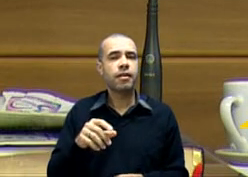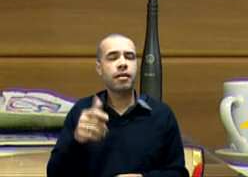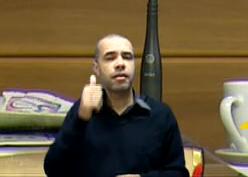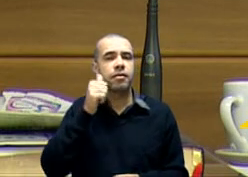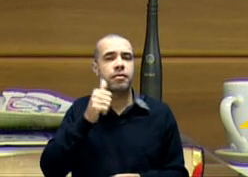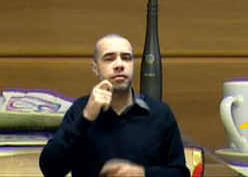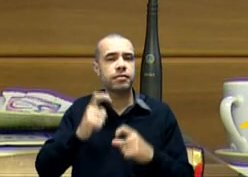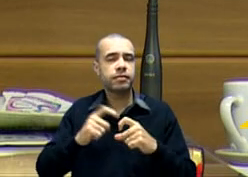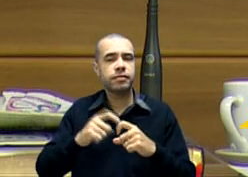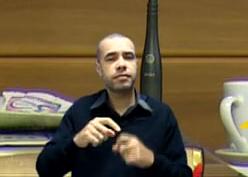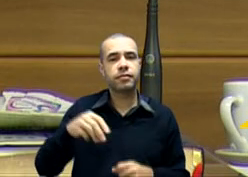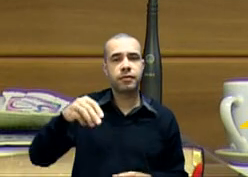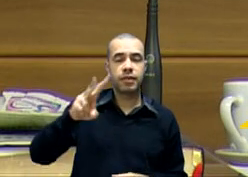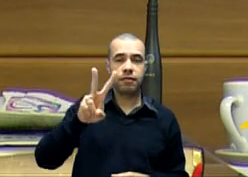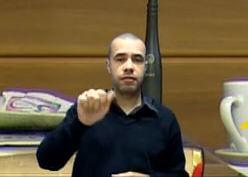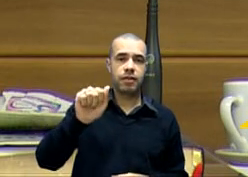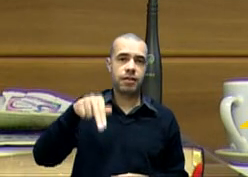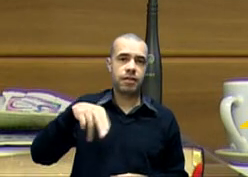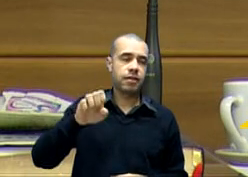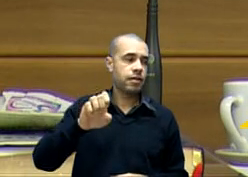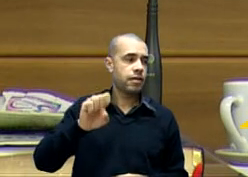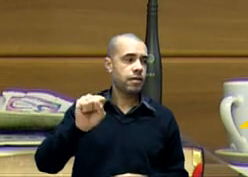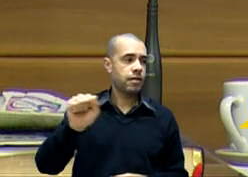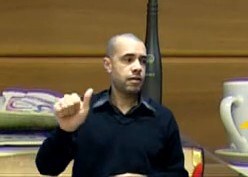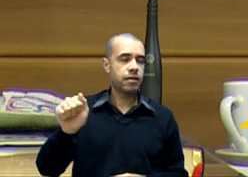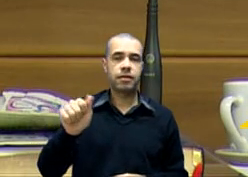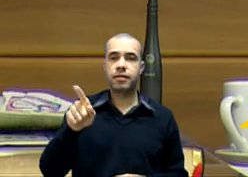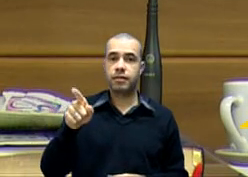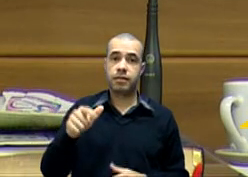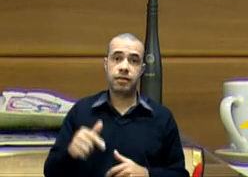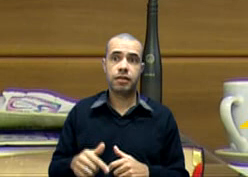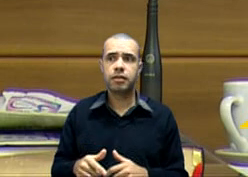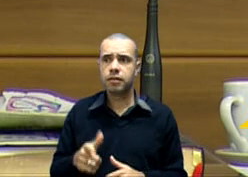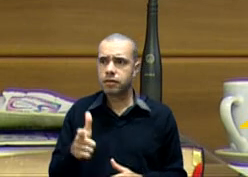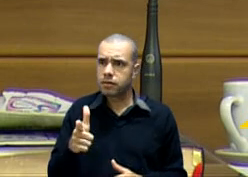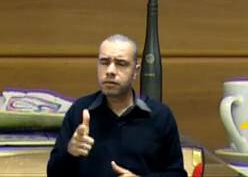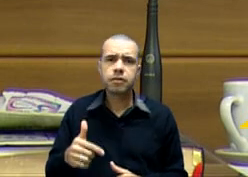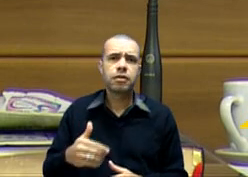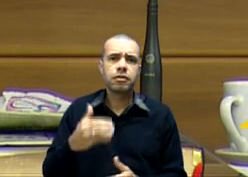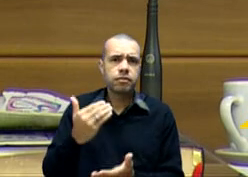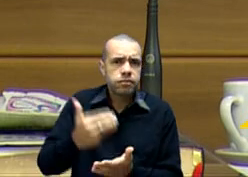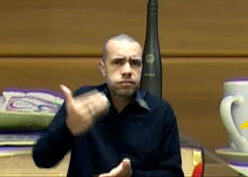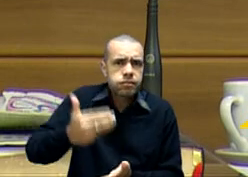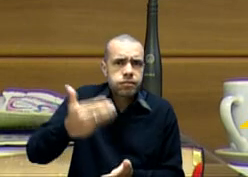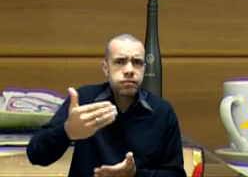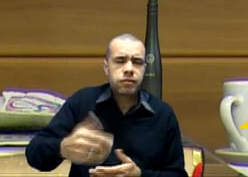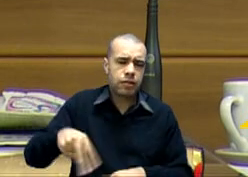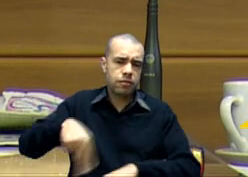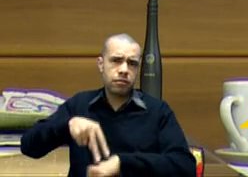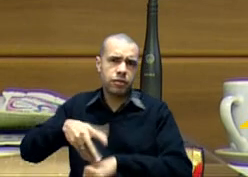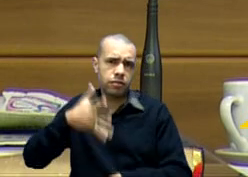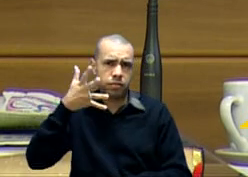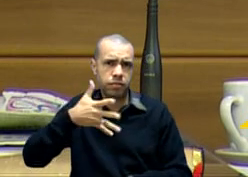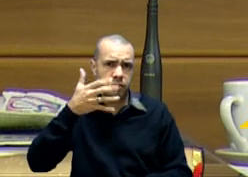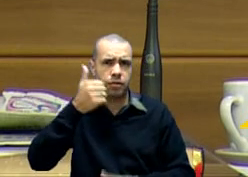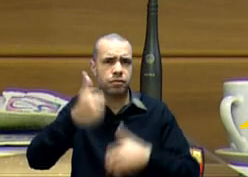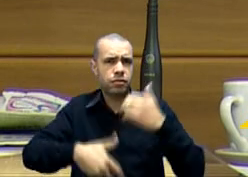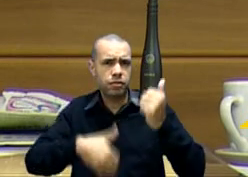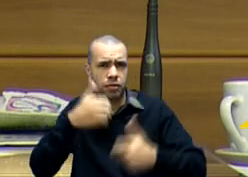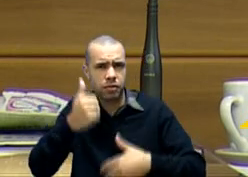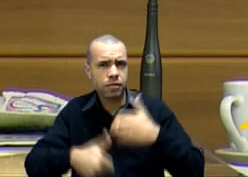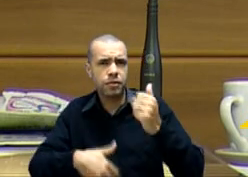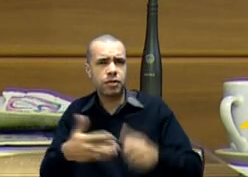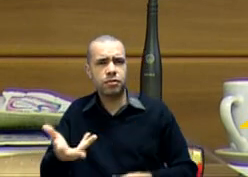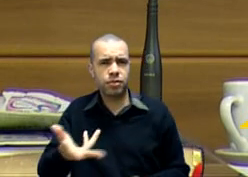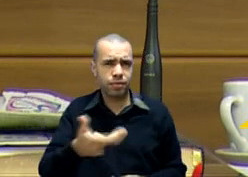Machado de Almeida Mutum, pela brilhante participação de vários anos seguidos como palestrante no workshop